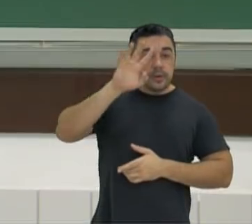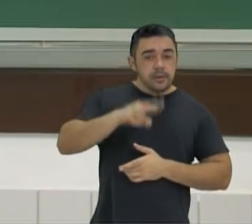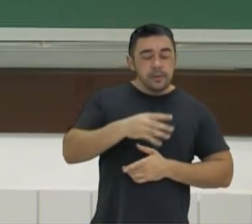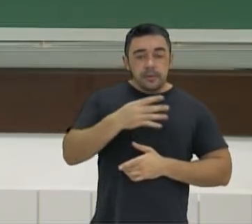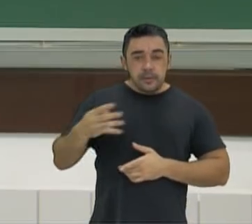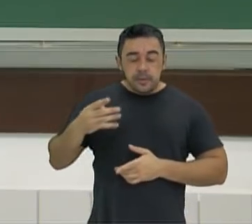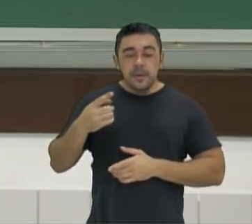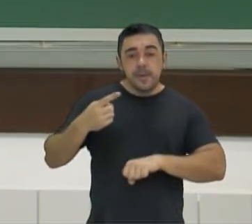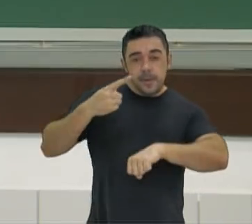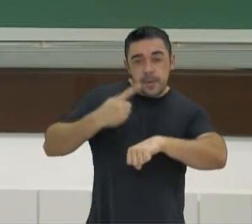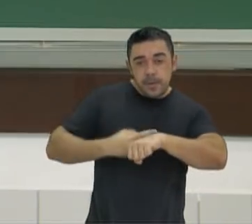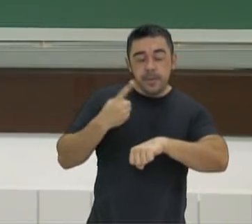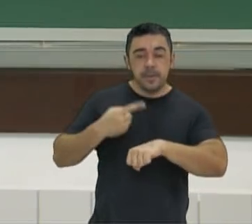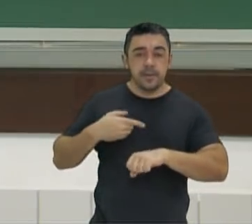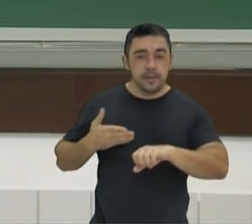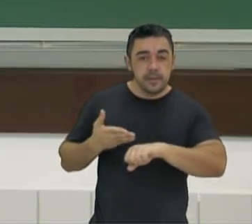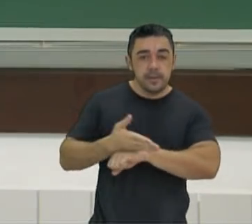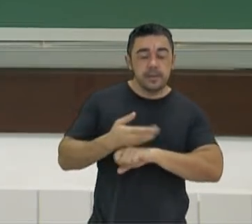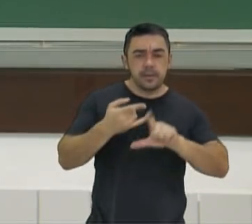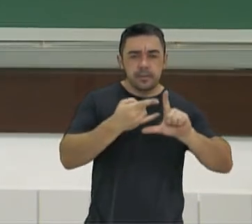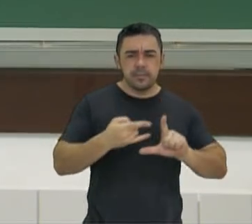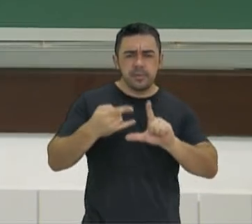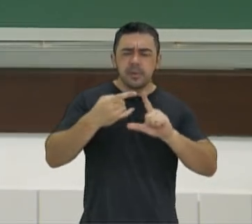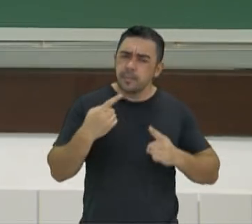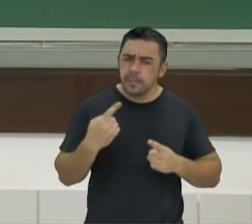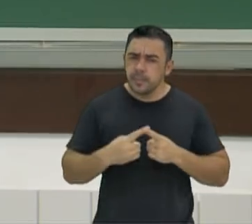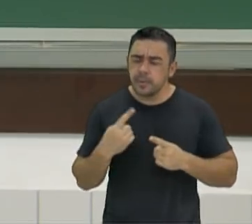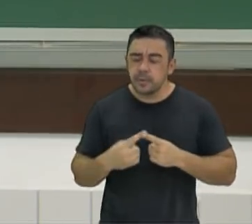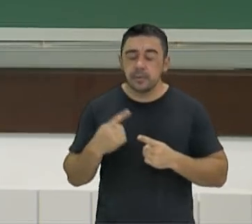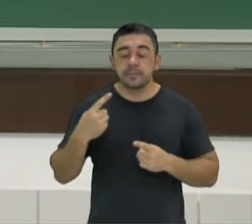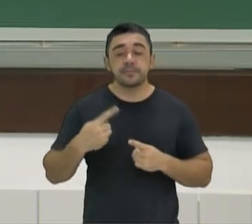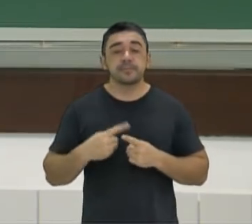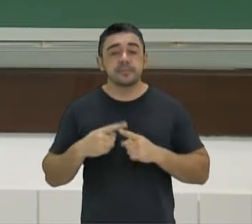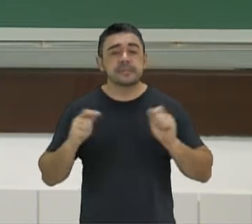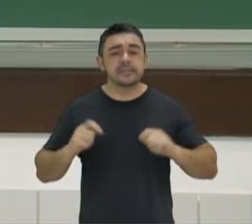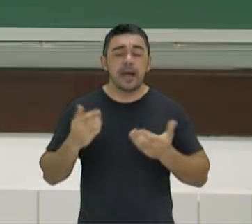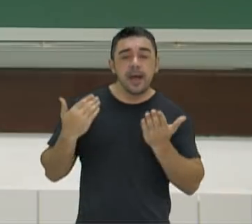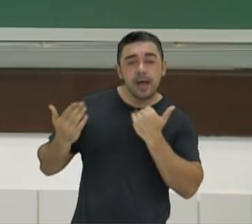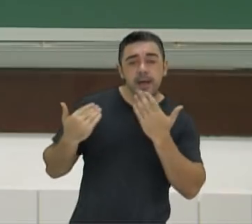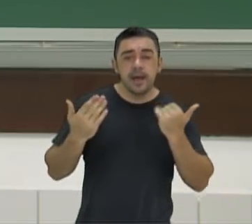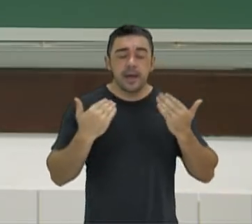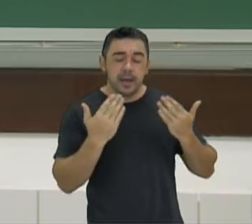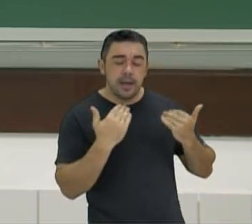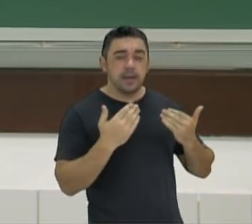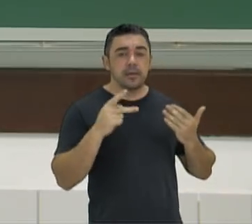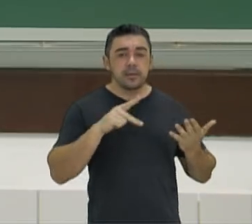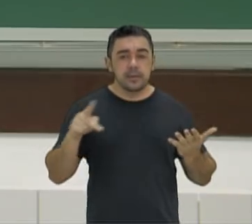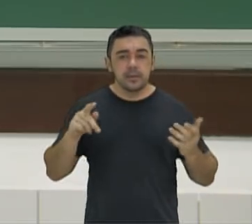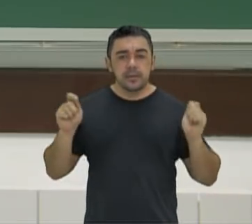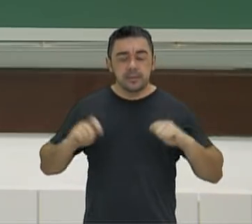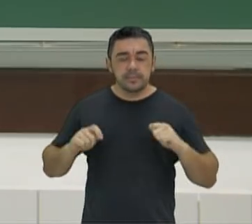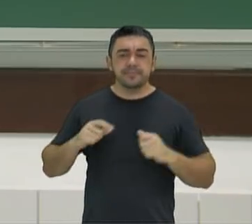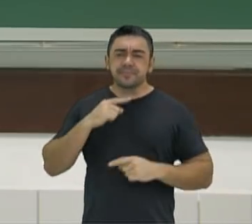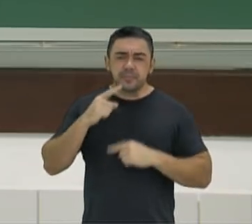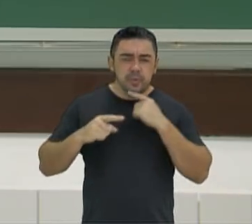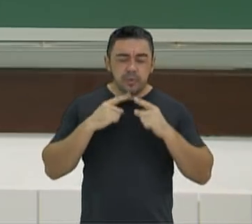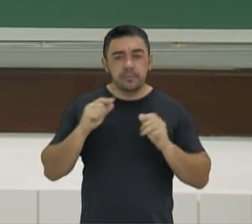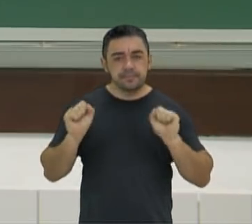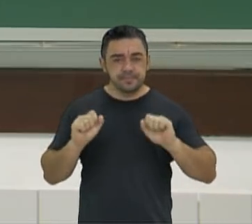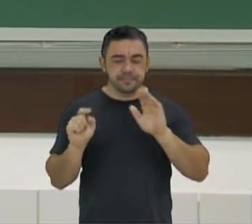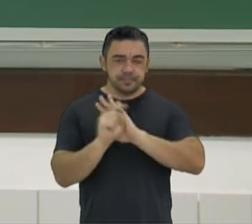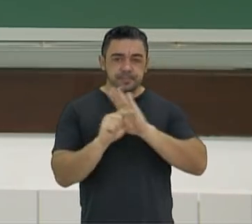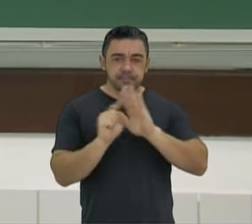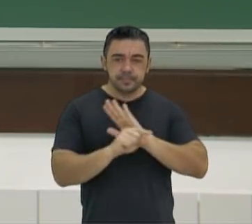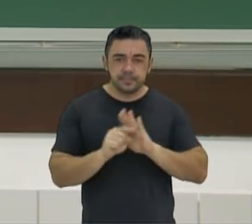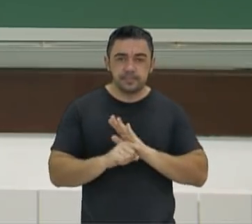e compareçam nesse Meet. Mas por quê, professora? Para a gente poder interagir, né? Para os professores poderem interagir com vocês tirarem